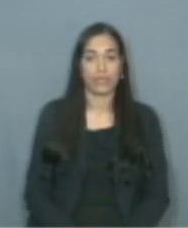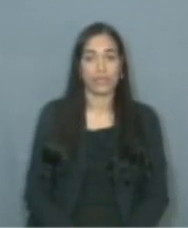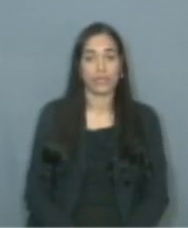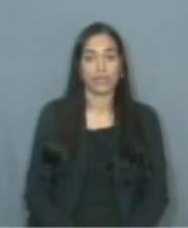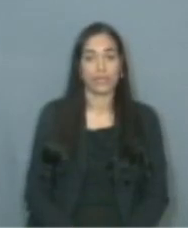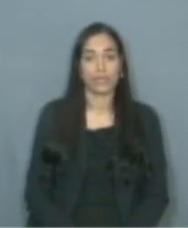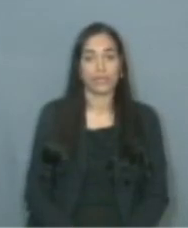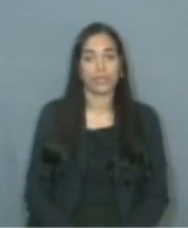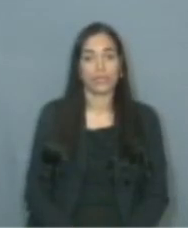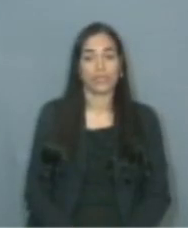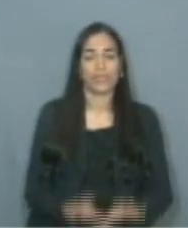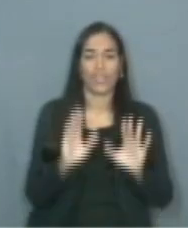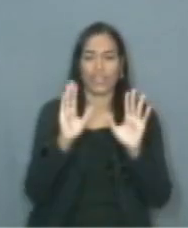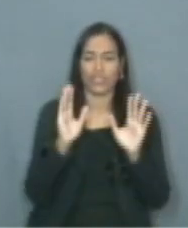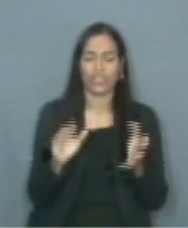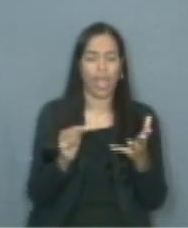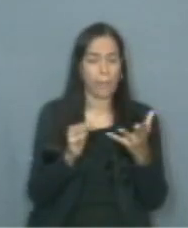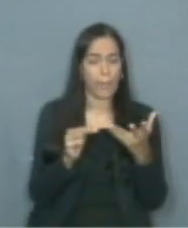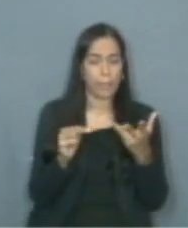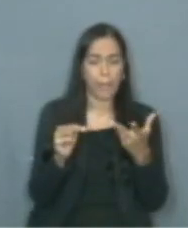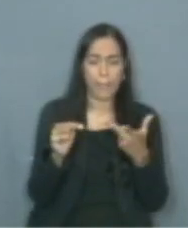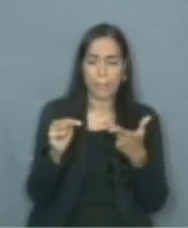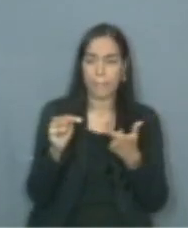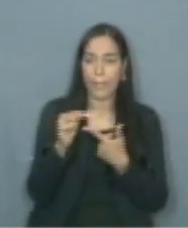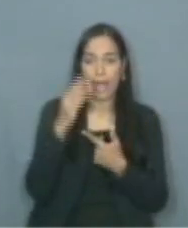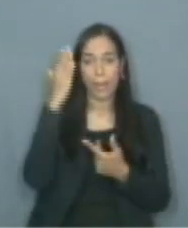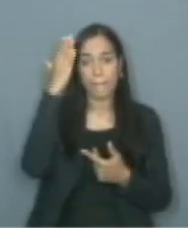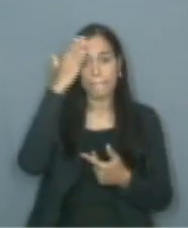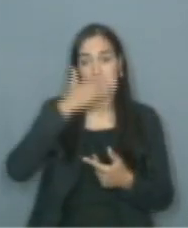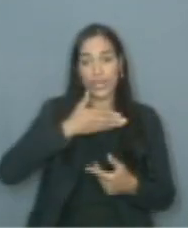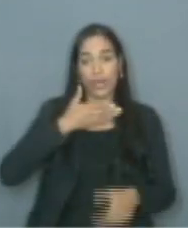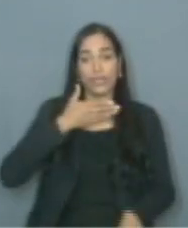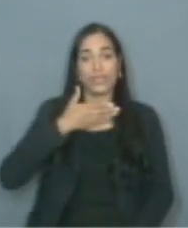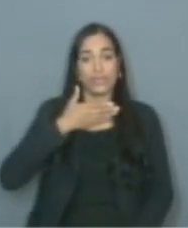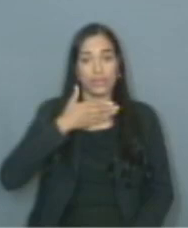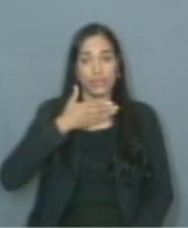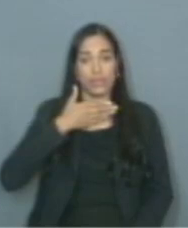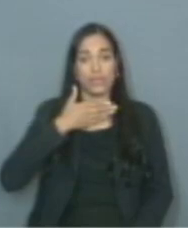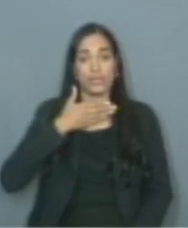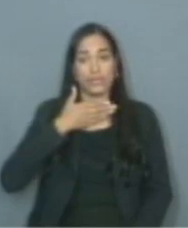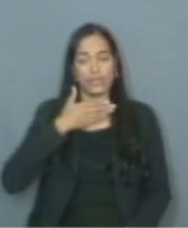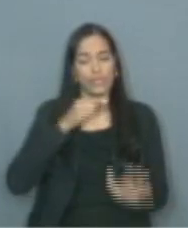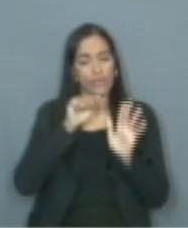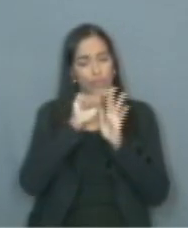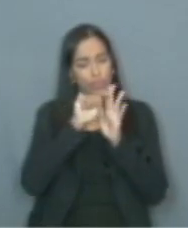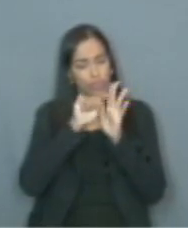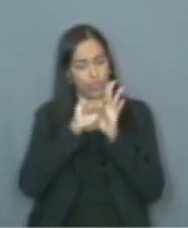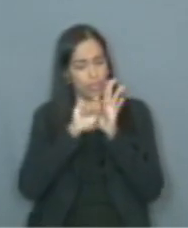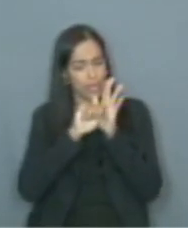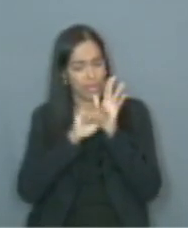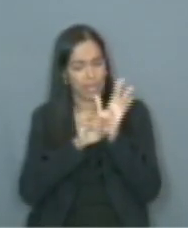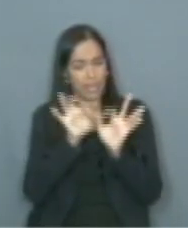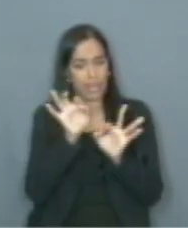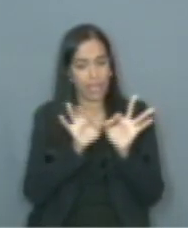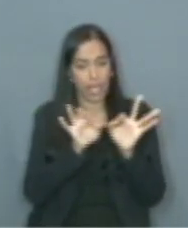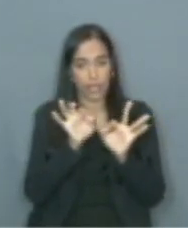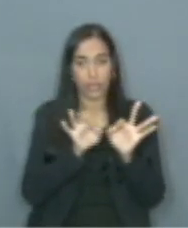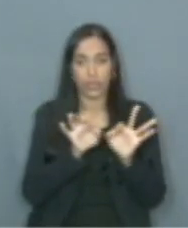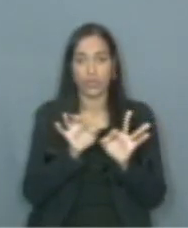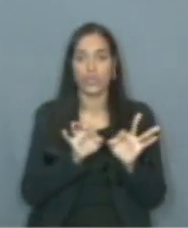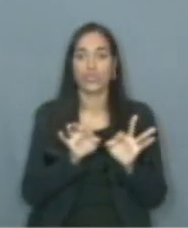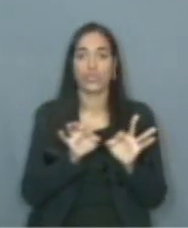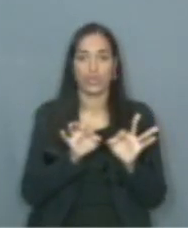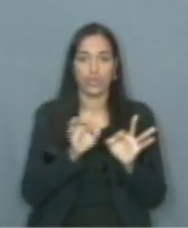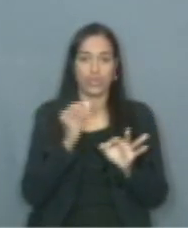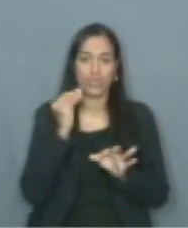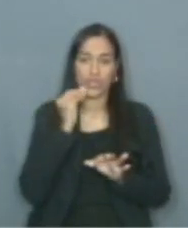Já foram obtidas incontáveis provas dos seus planos de cometer um